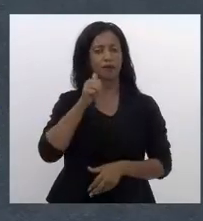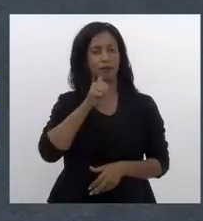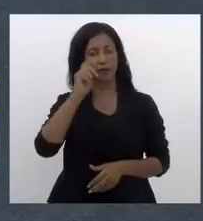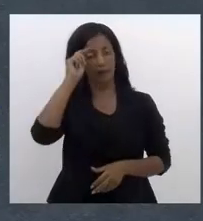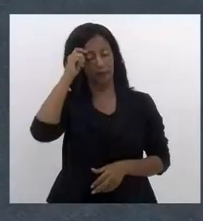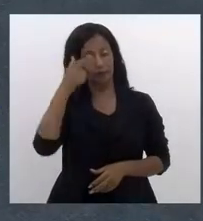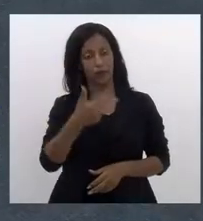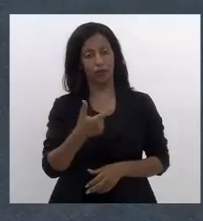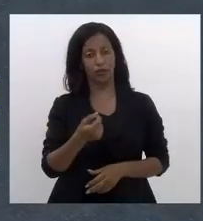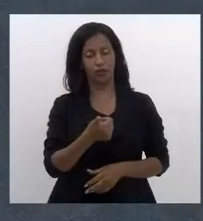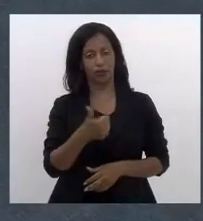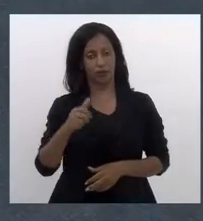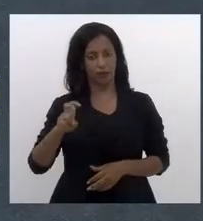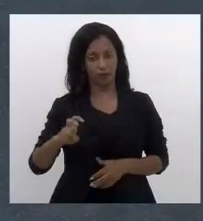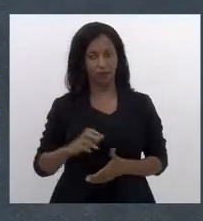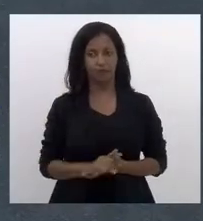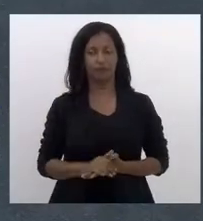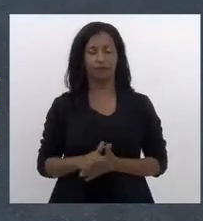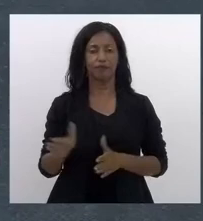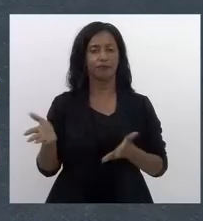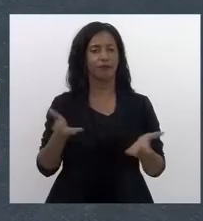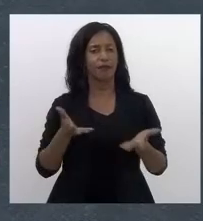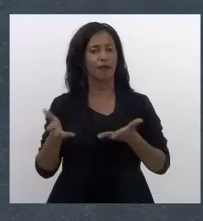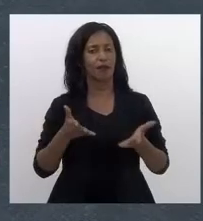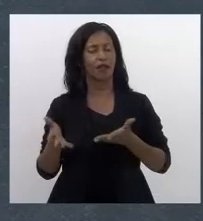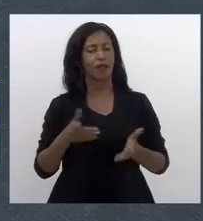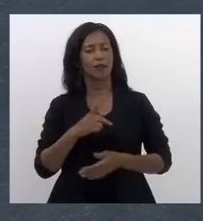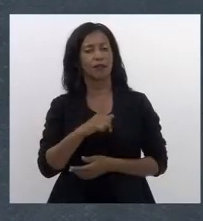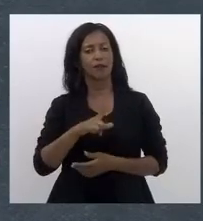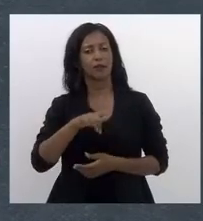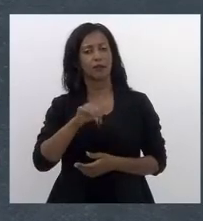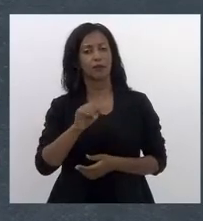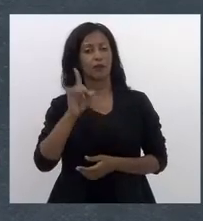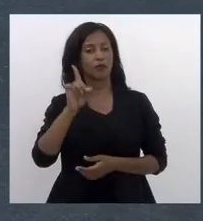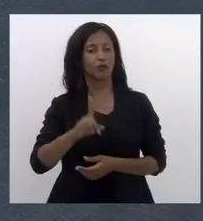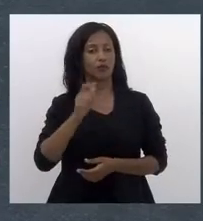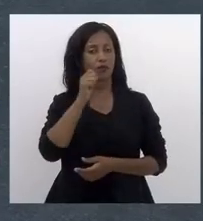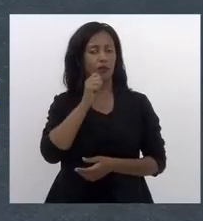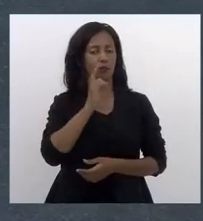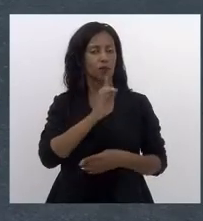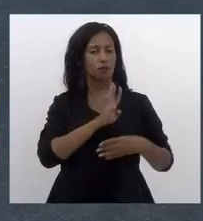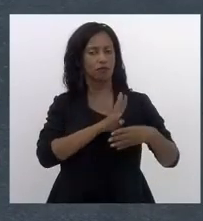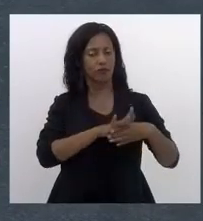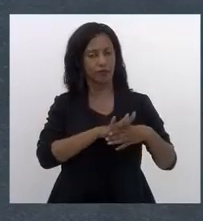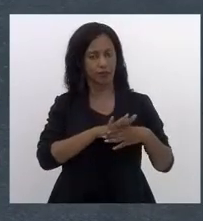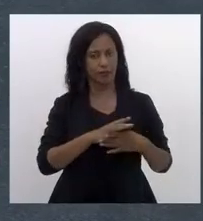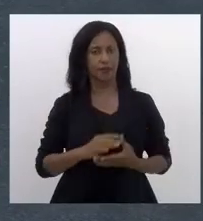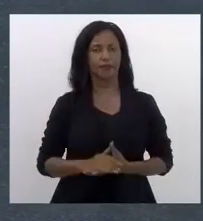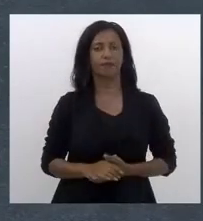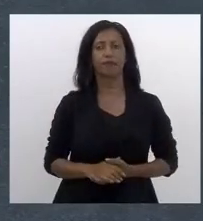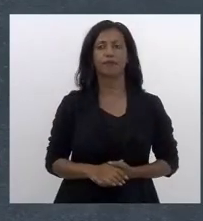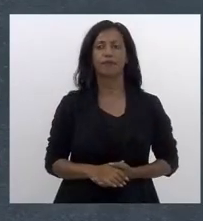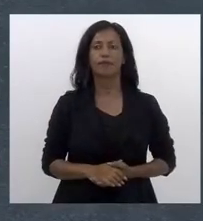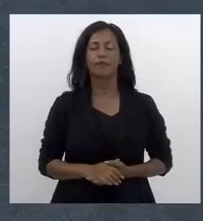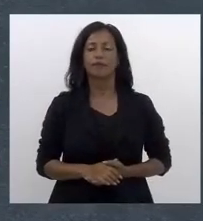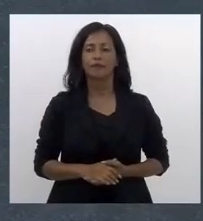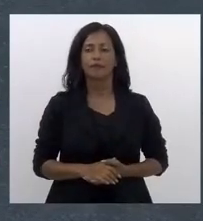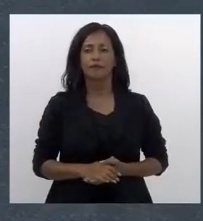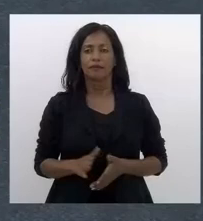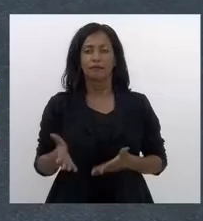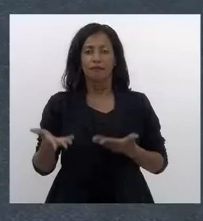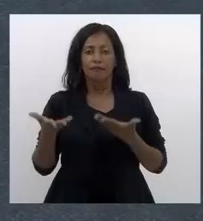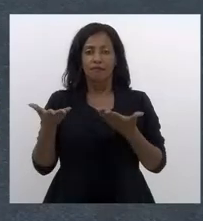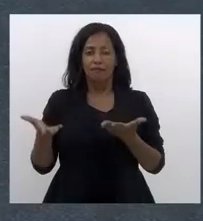em 2015, na articulação do Plano Municipal de Direitos das Mulheres de Duque de Caxias, e é uma